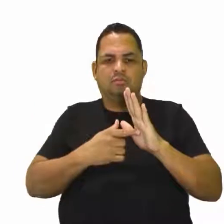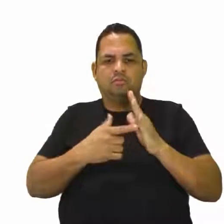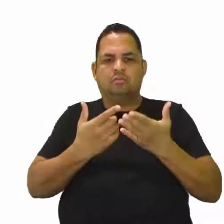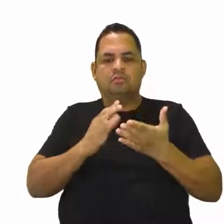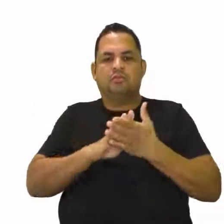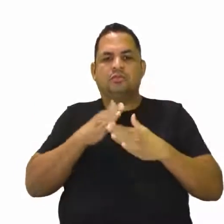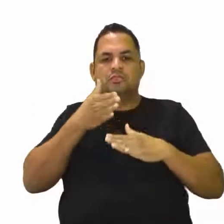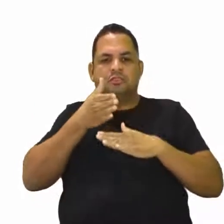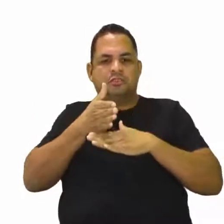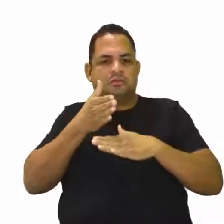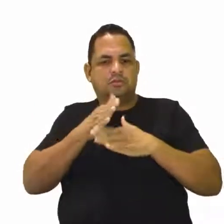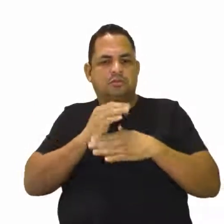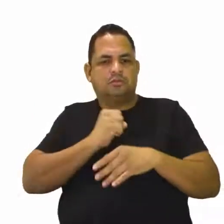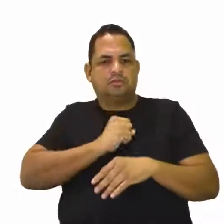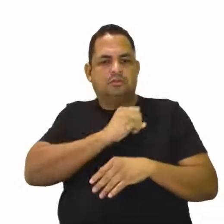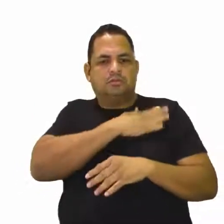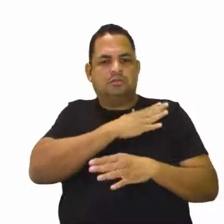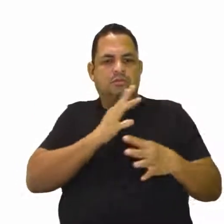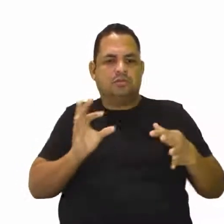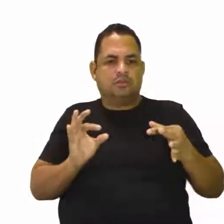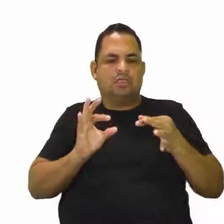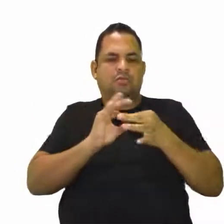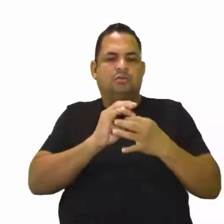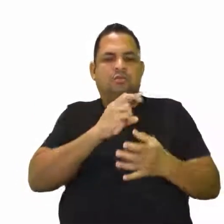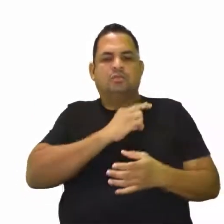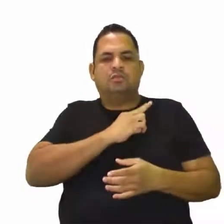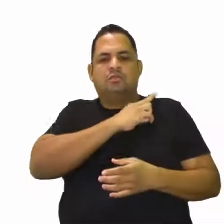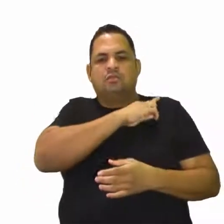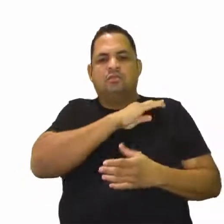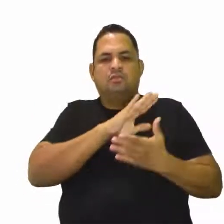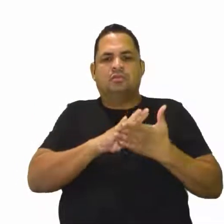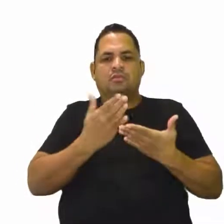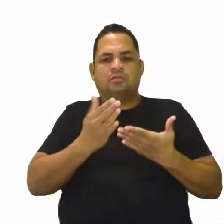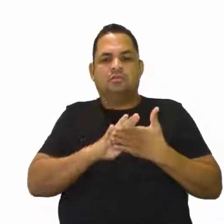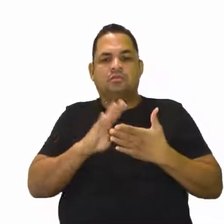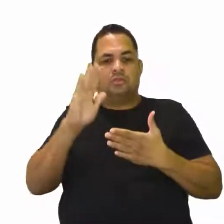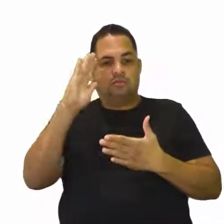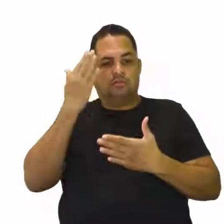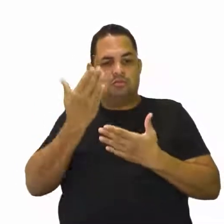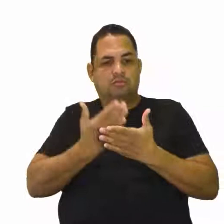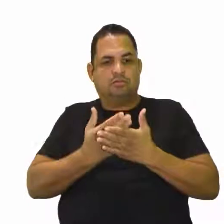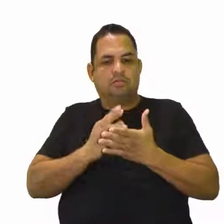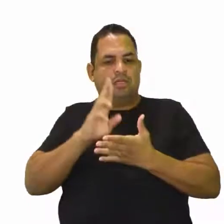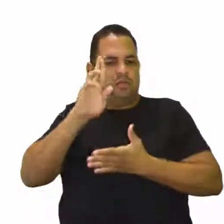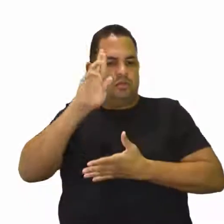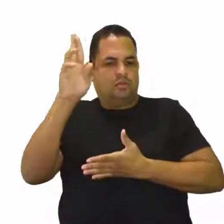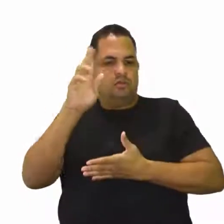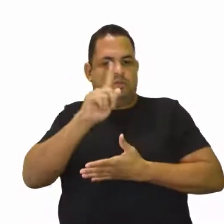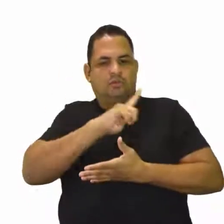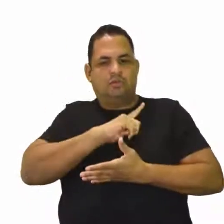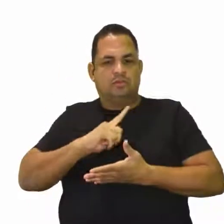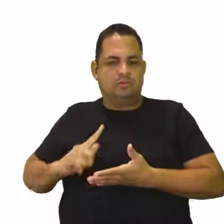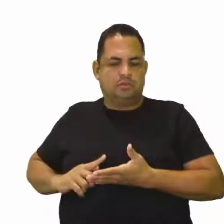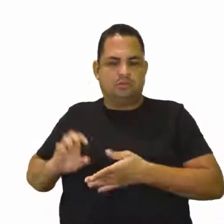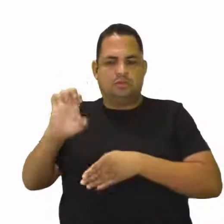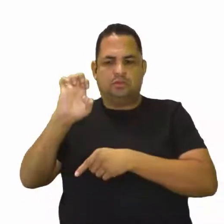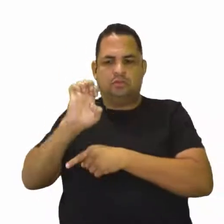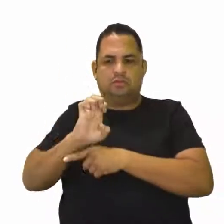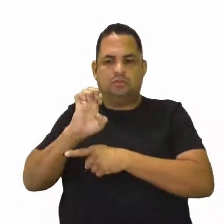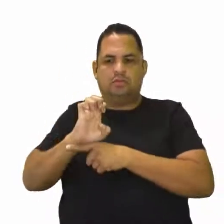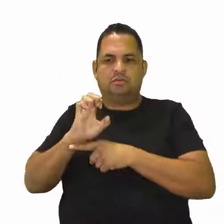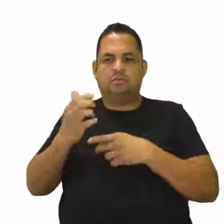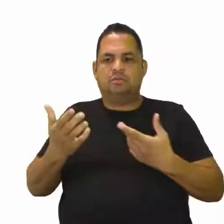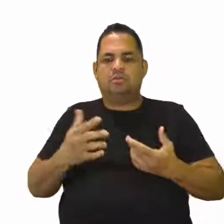militares ligados ao tenentismo e de sua confiança para chefiar os governos